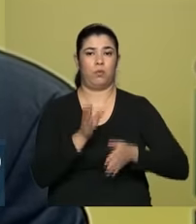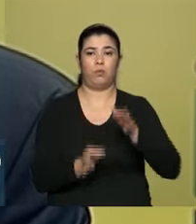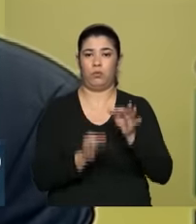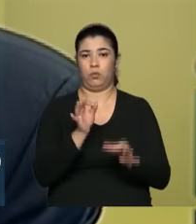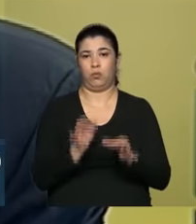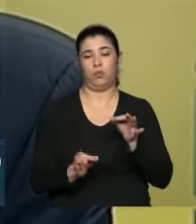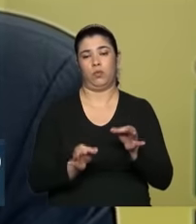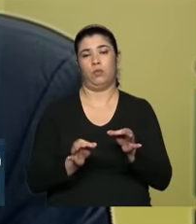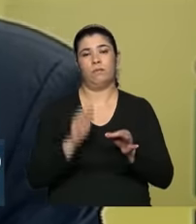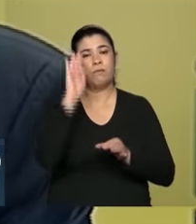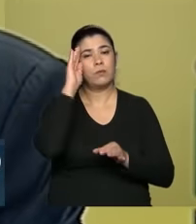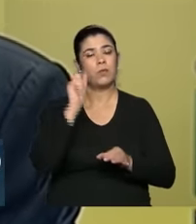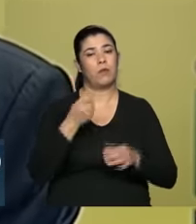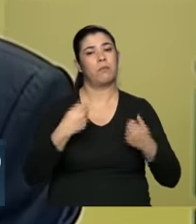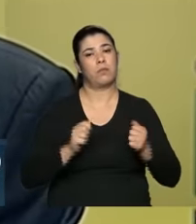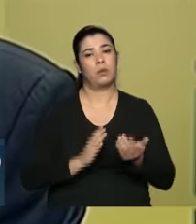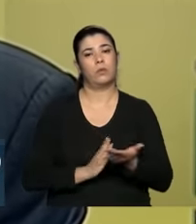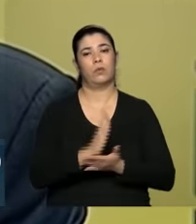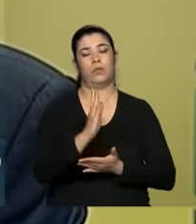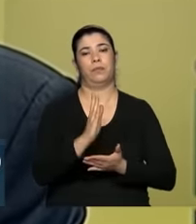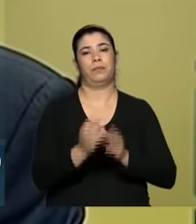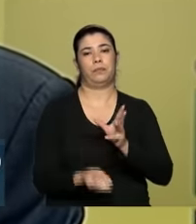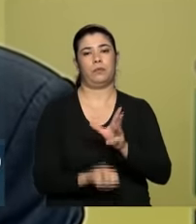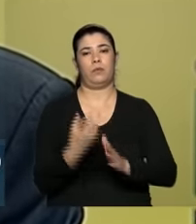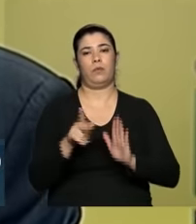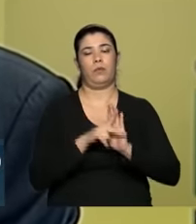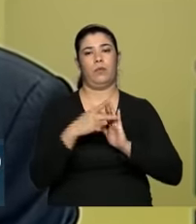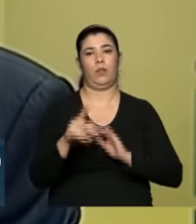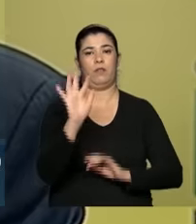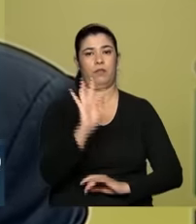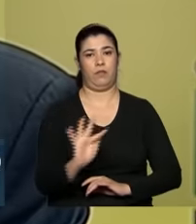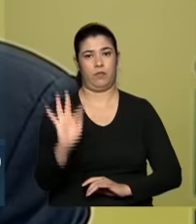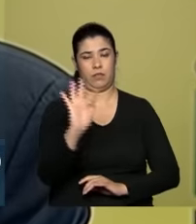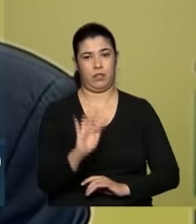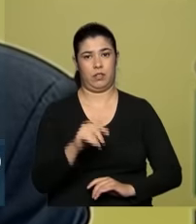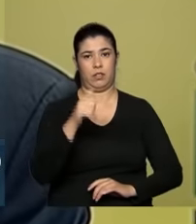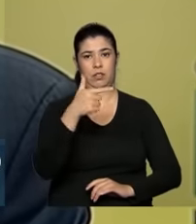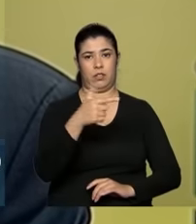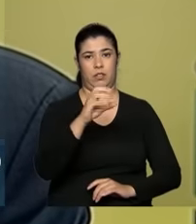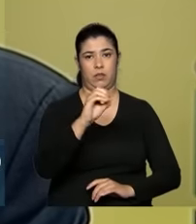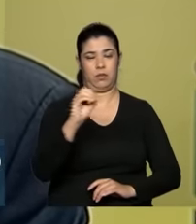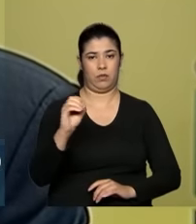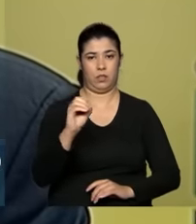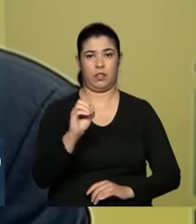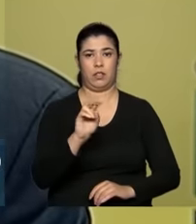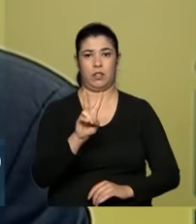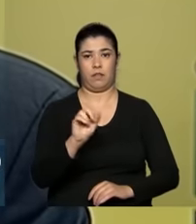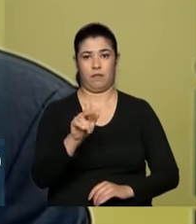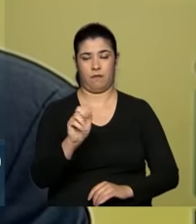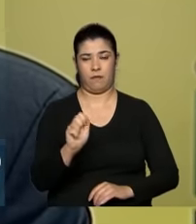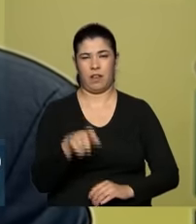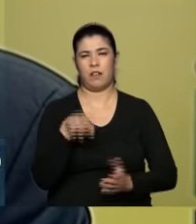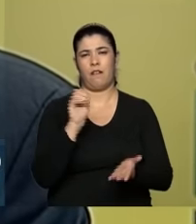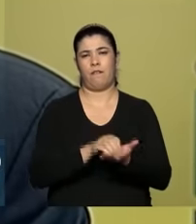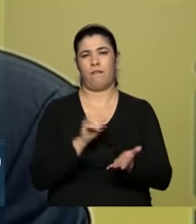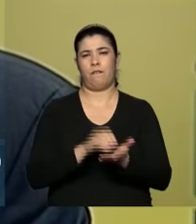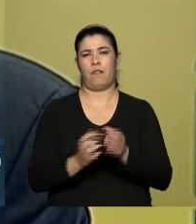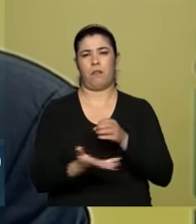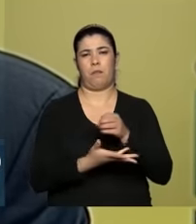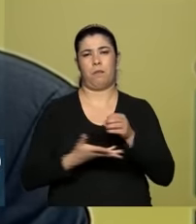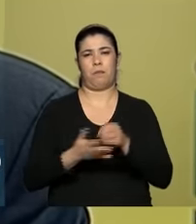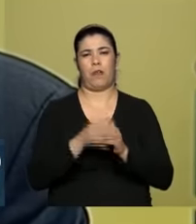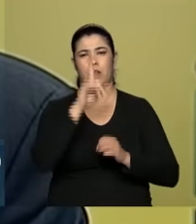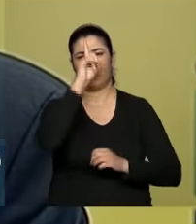devia autorizar a instalação de uma faculdade com 200 vagas, com escasso suporte hospitalar, com